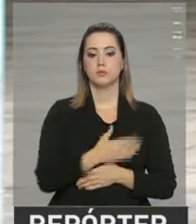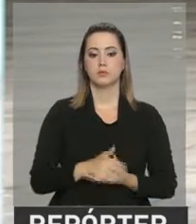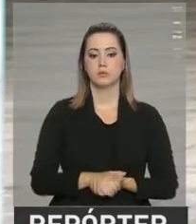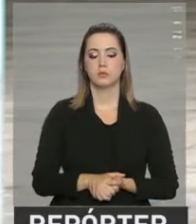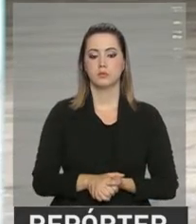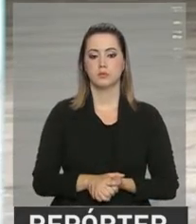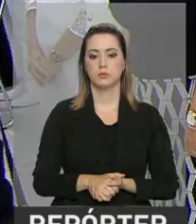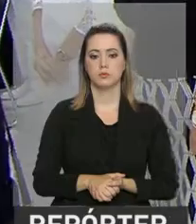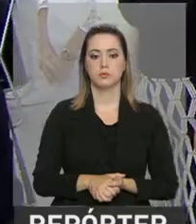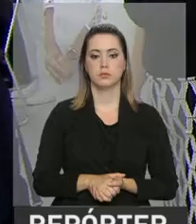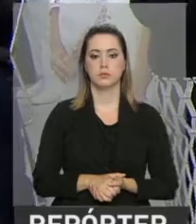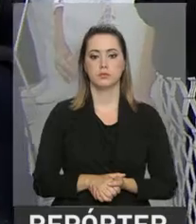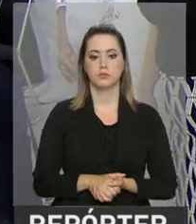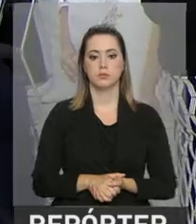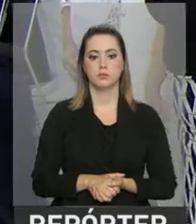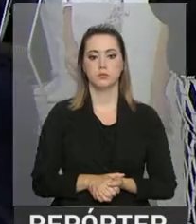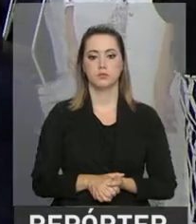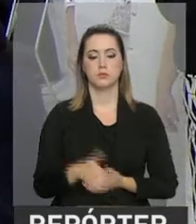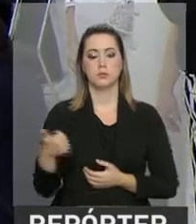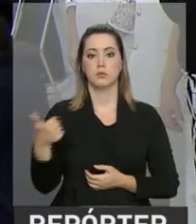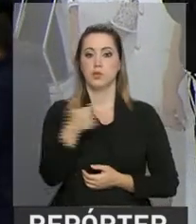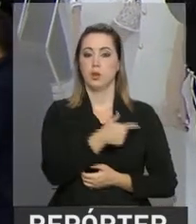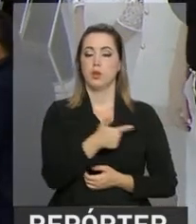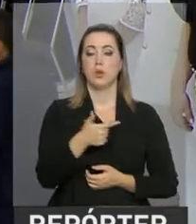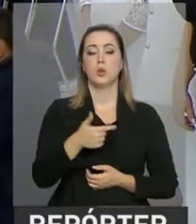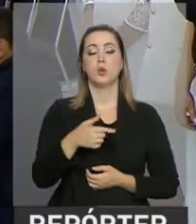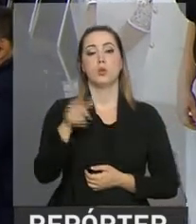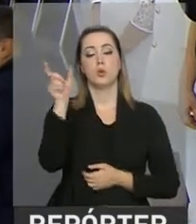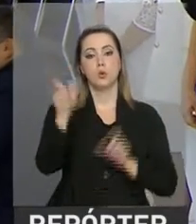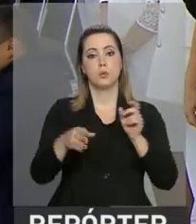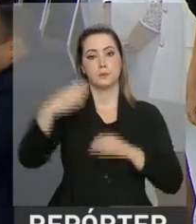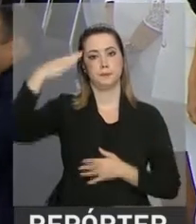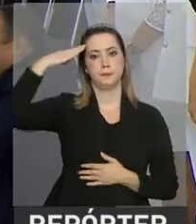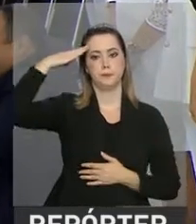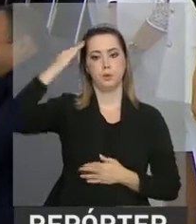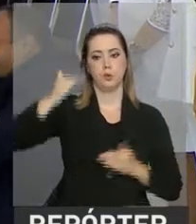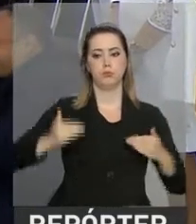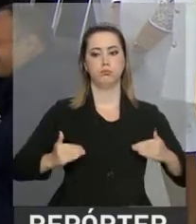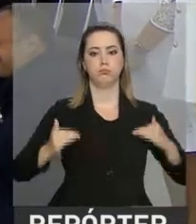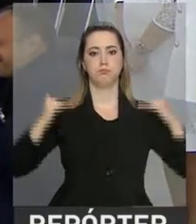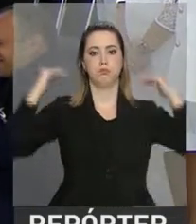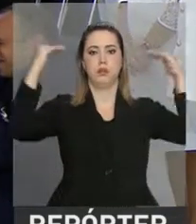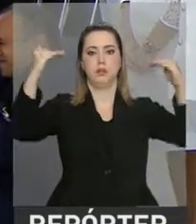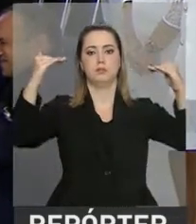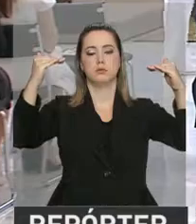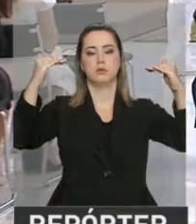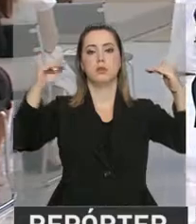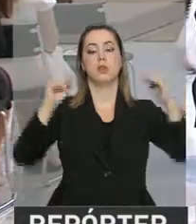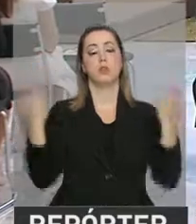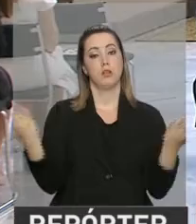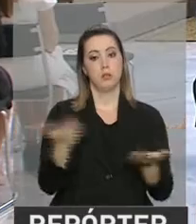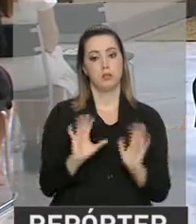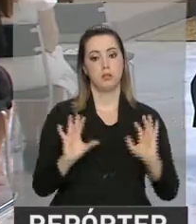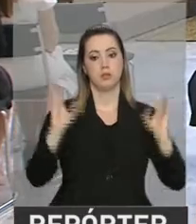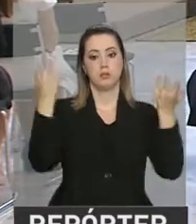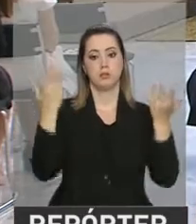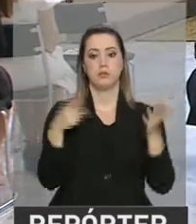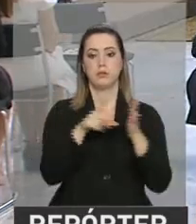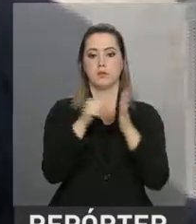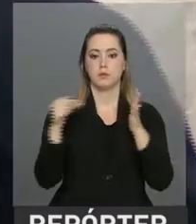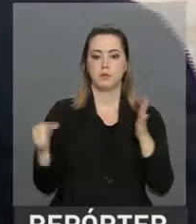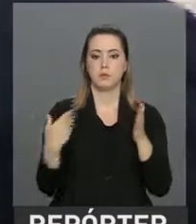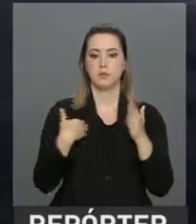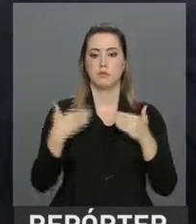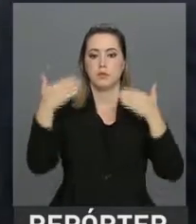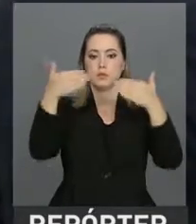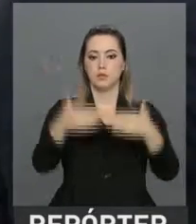Dias. 12 militares foram promovidos às mais altas patentes da carreira militar. Na cerimônia no Palácio do Planalto,